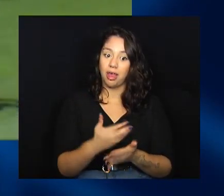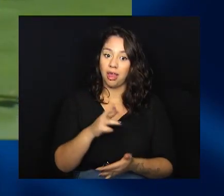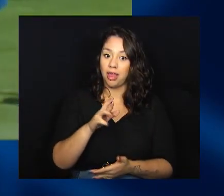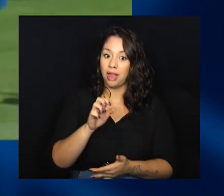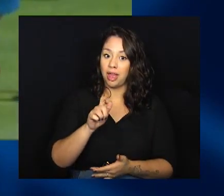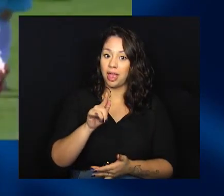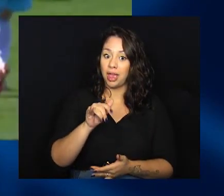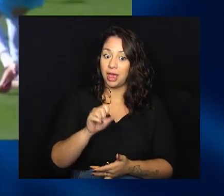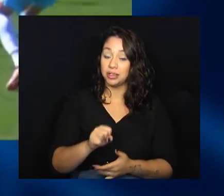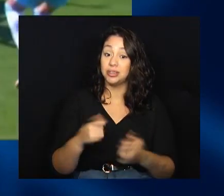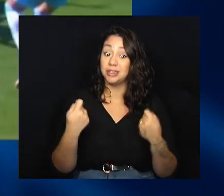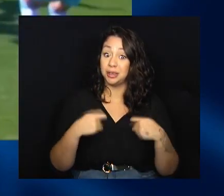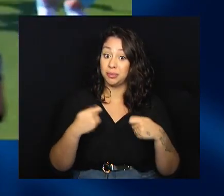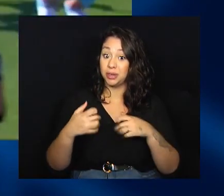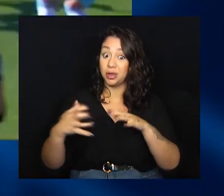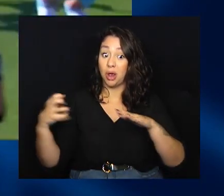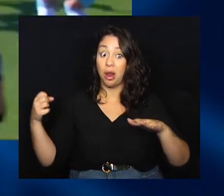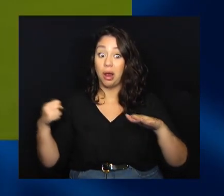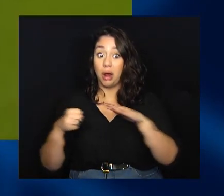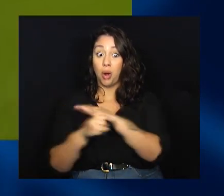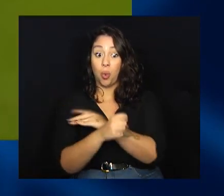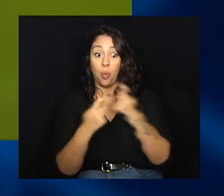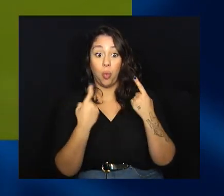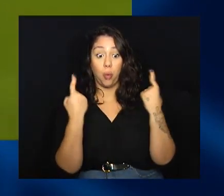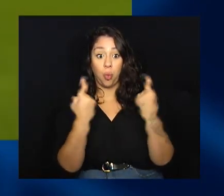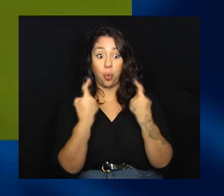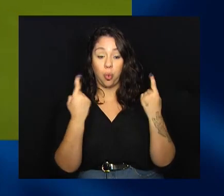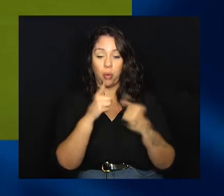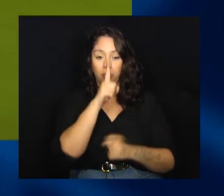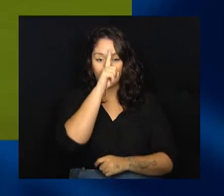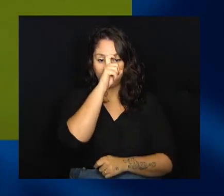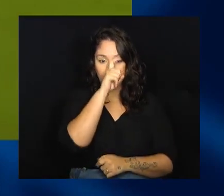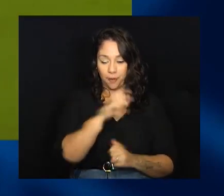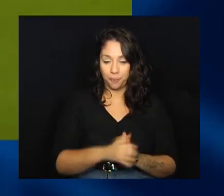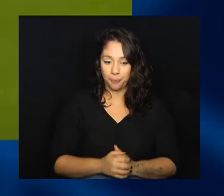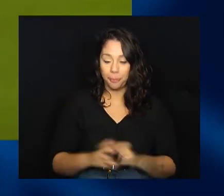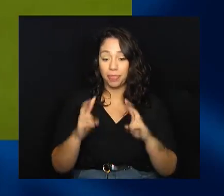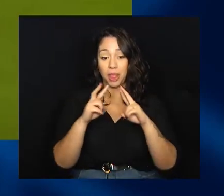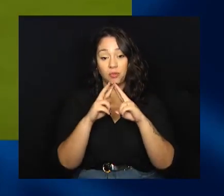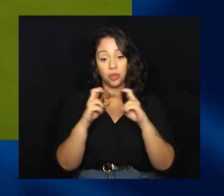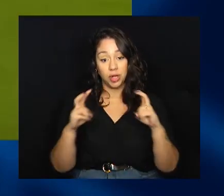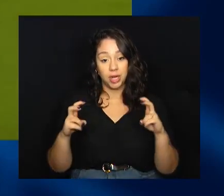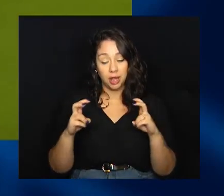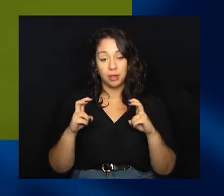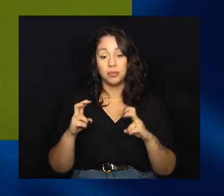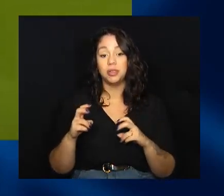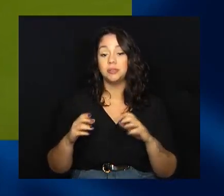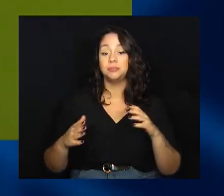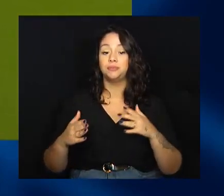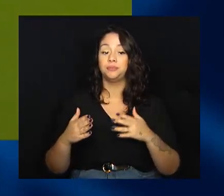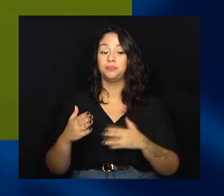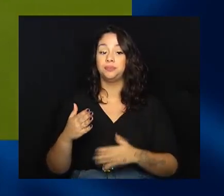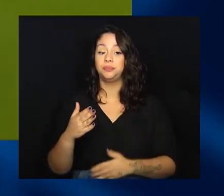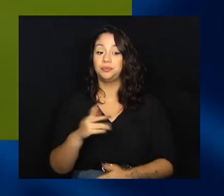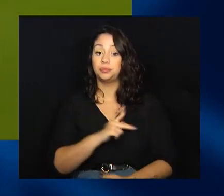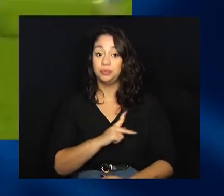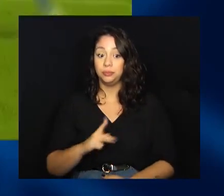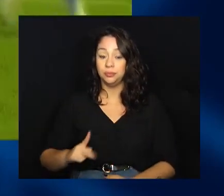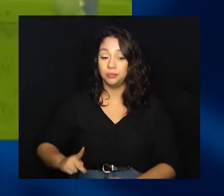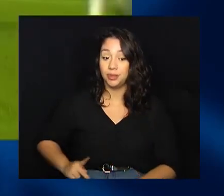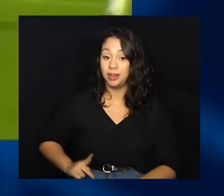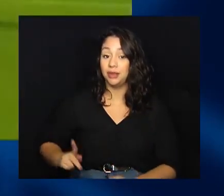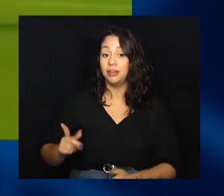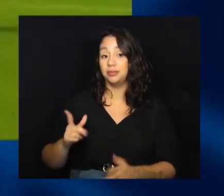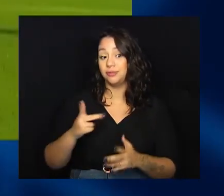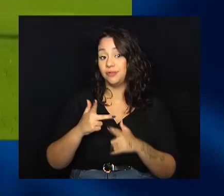que precisou ser levado ao hospital em Florianópolis Ponte Preta vence Avaí chegar a